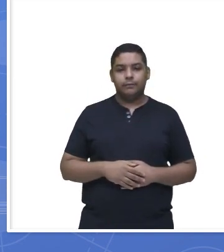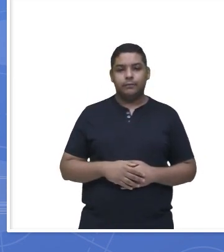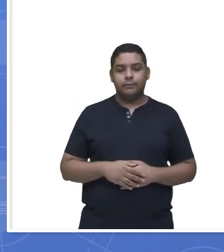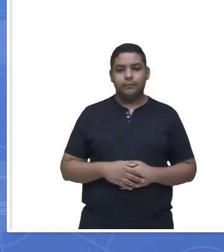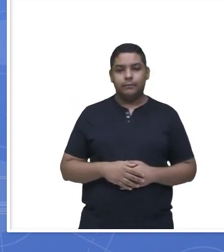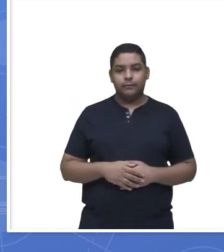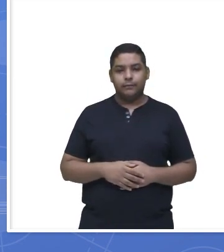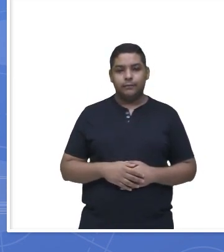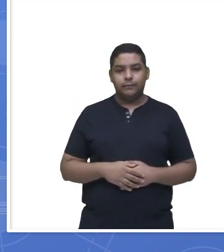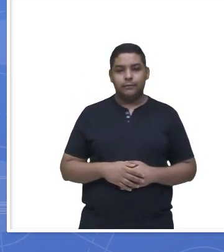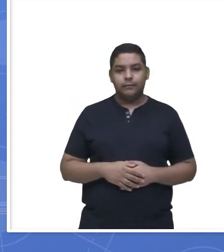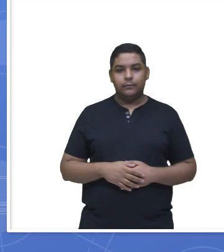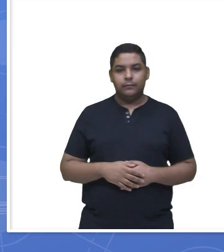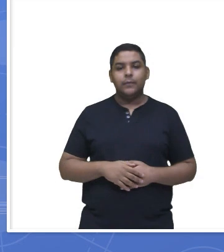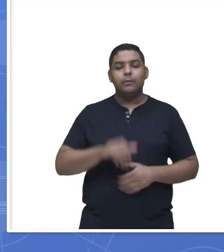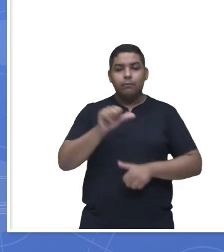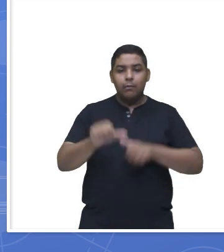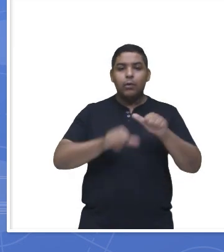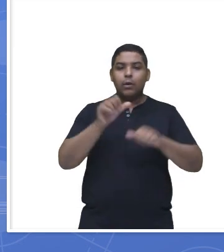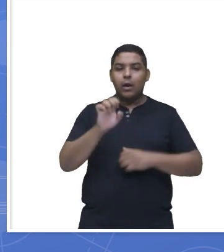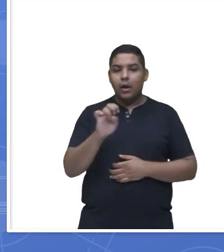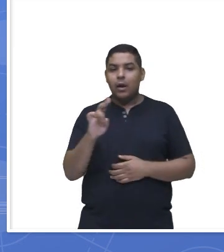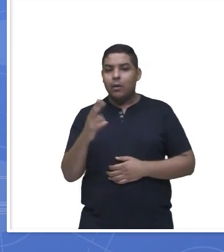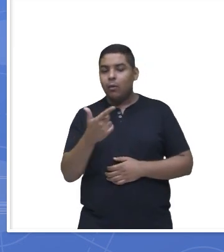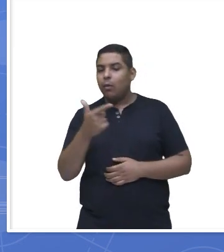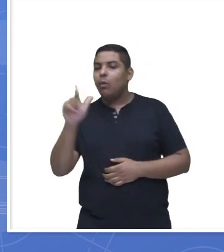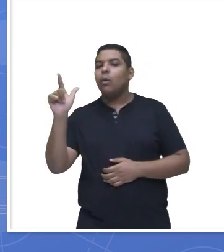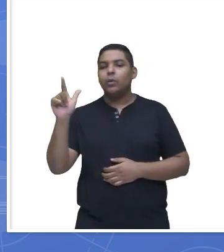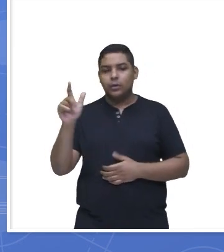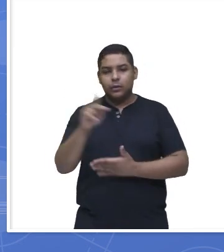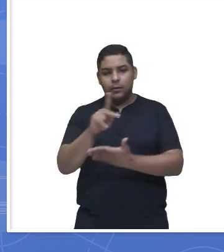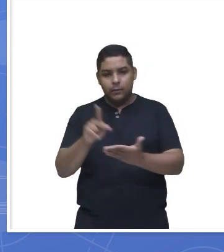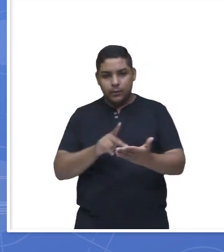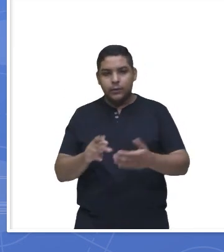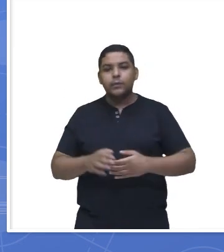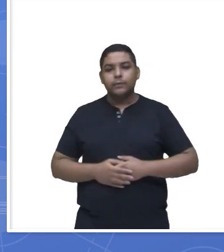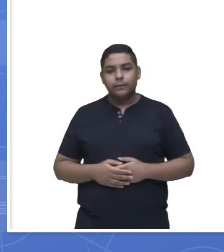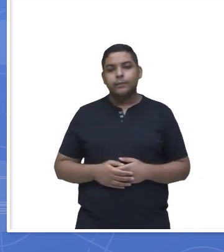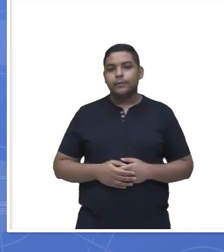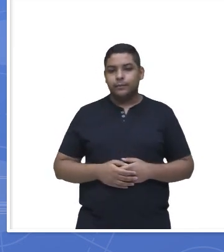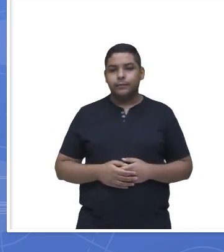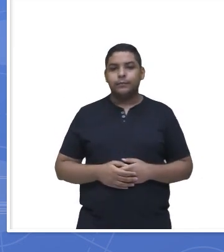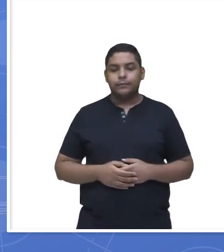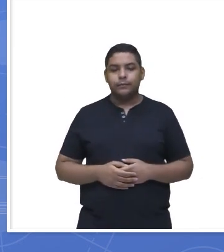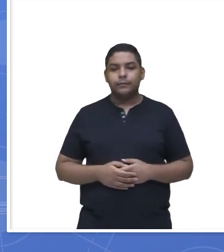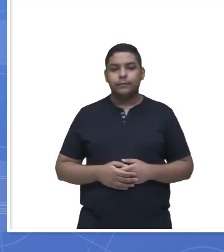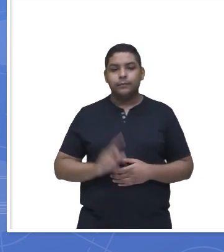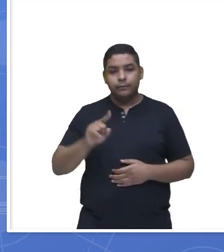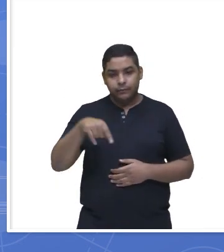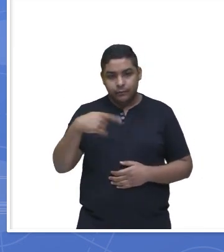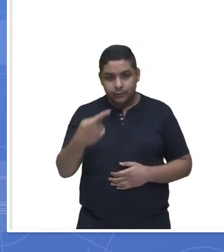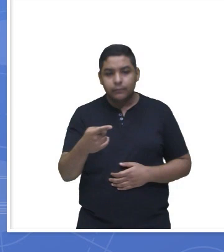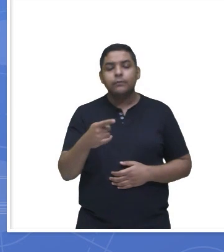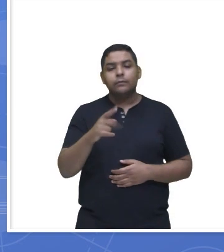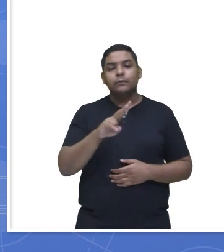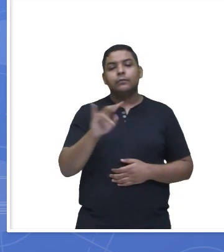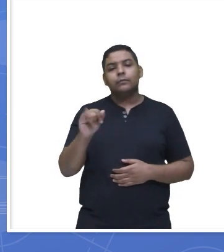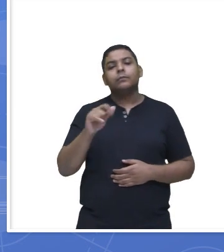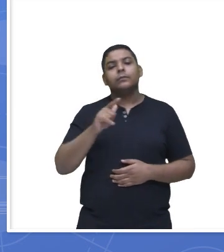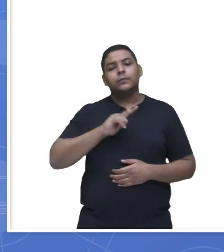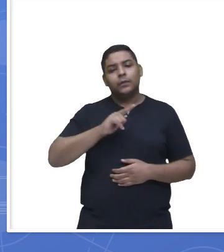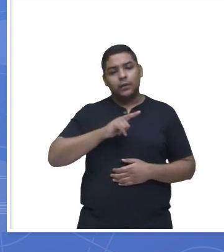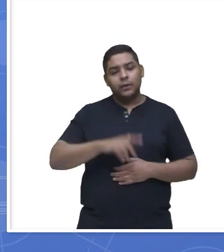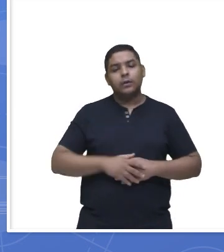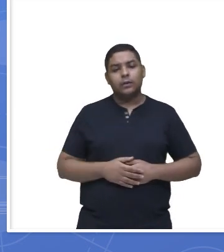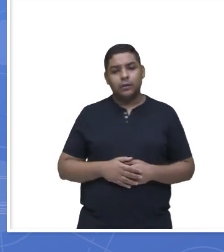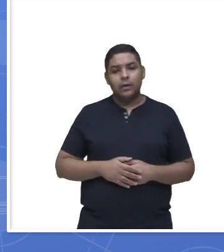com o nome Eu e Outras Poesias. Então, a questão da inovação que nós vamos conferir daqui a pouco também no próximo, no poema